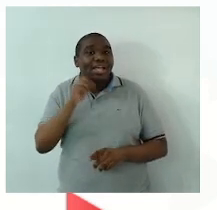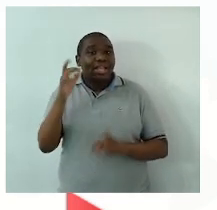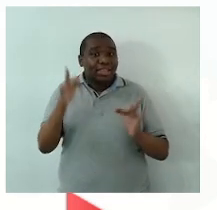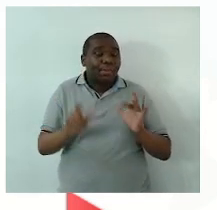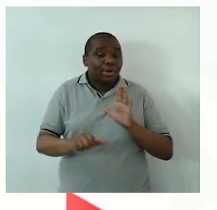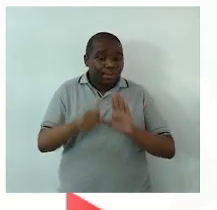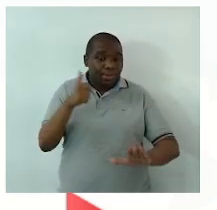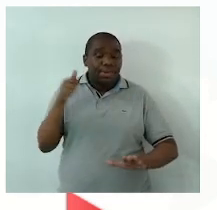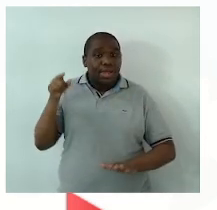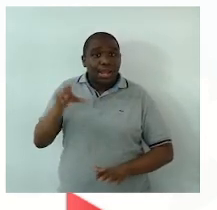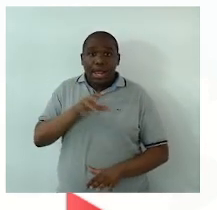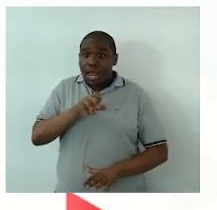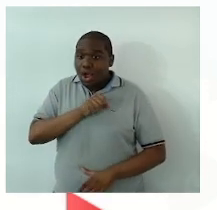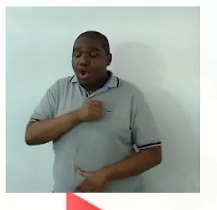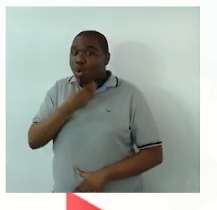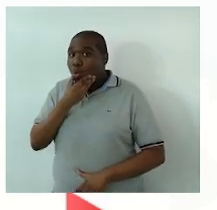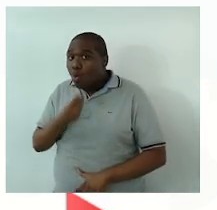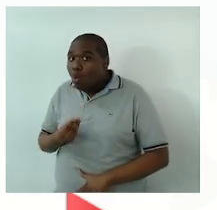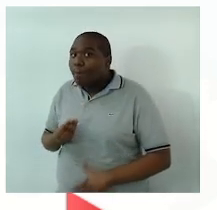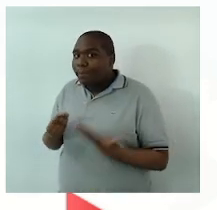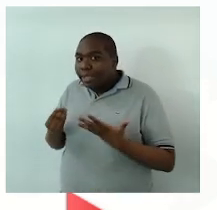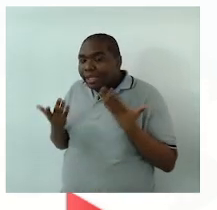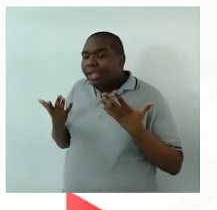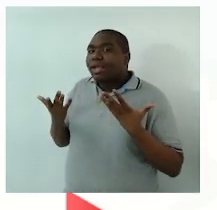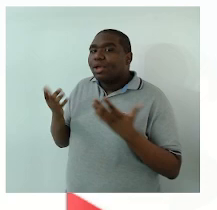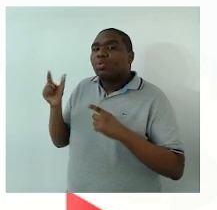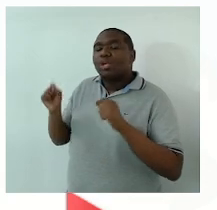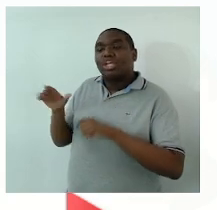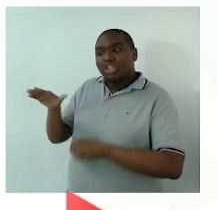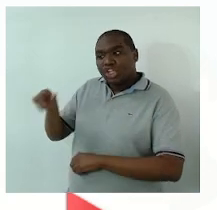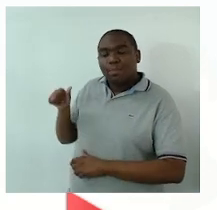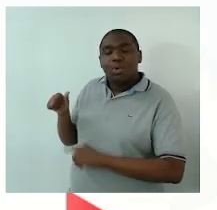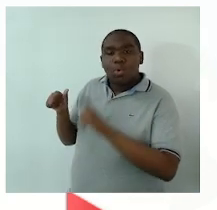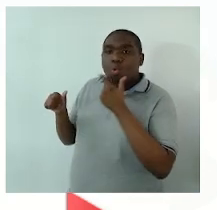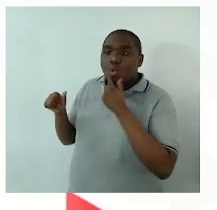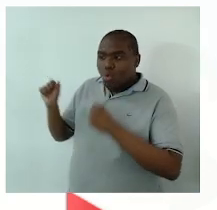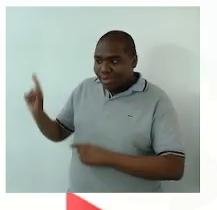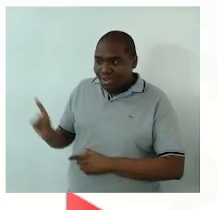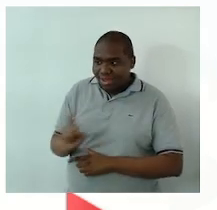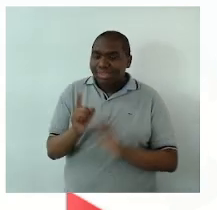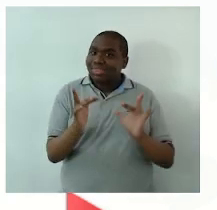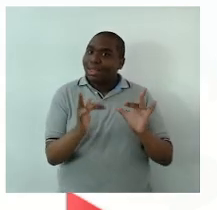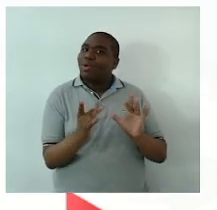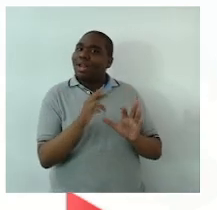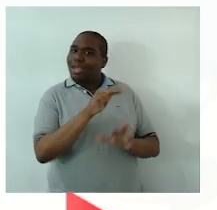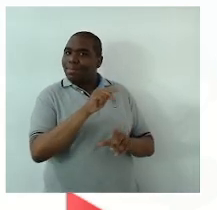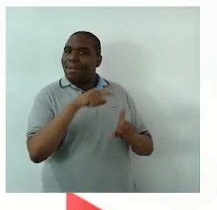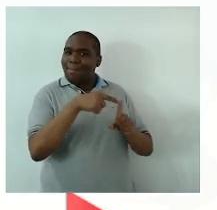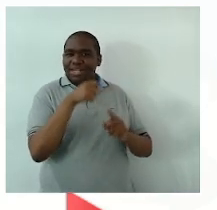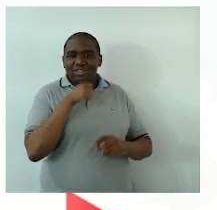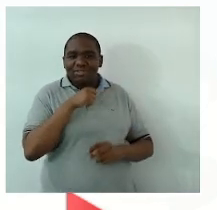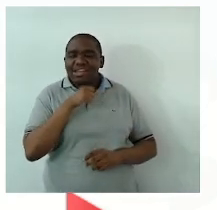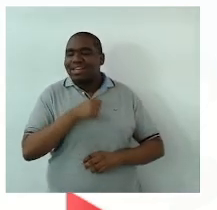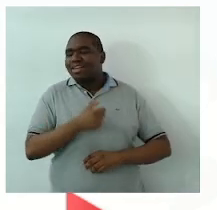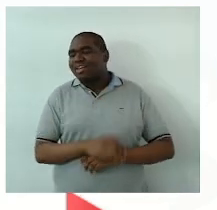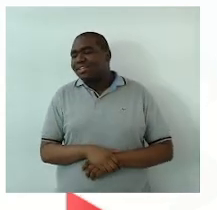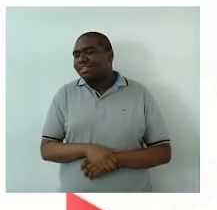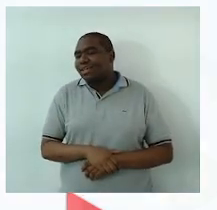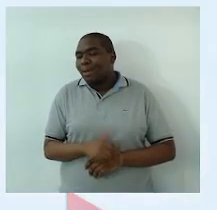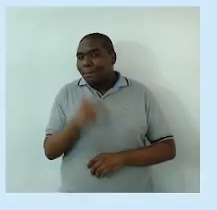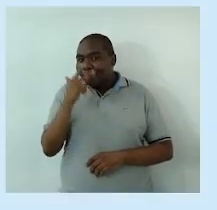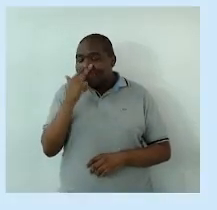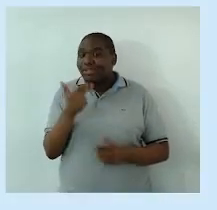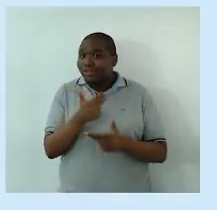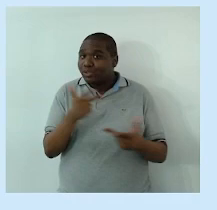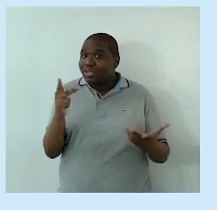que é apaixonado por Bianca, resolve contratar Patrick Verona para namorar Cat. Então, as situações